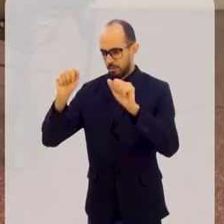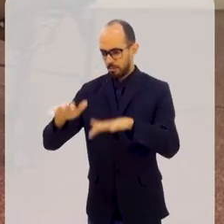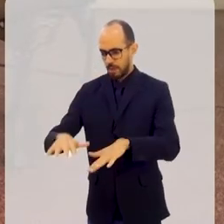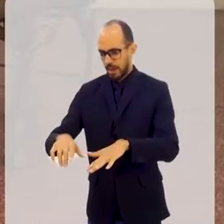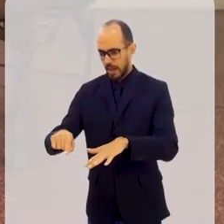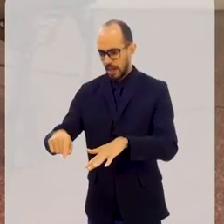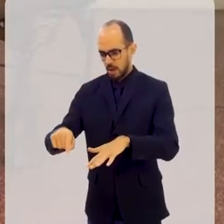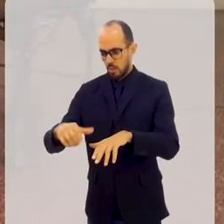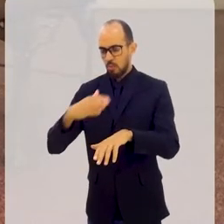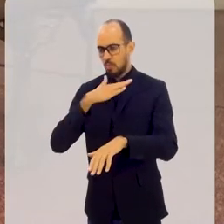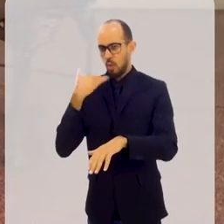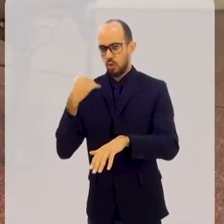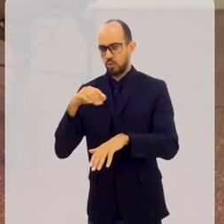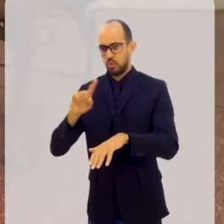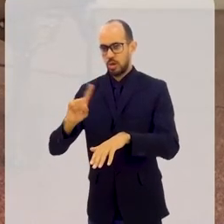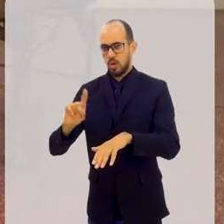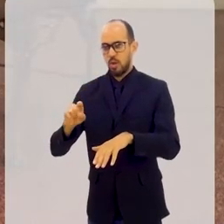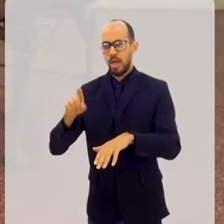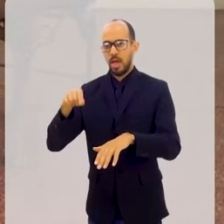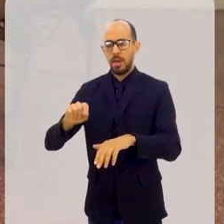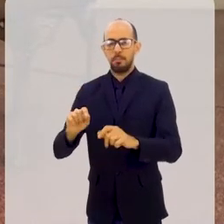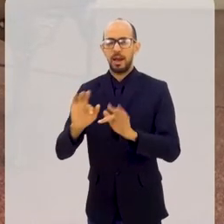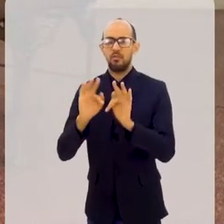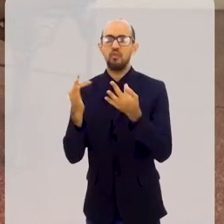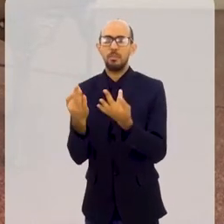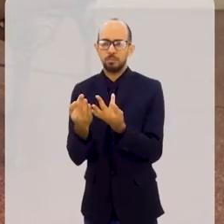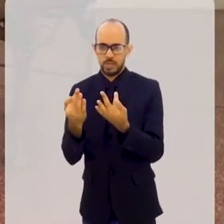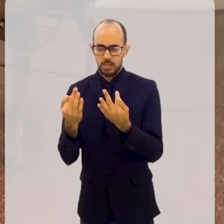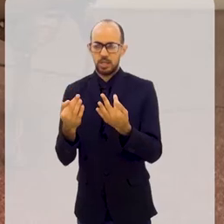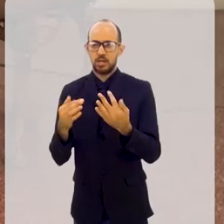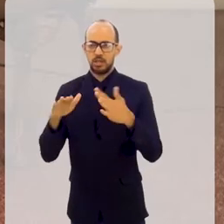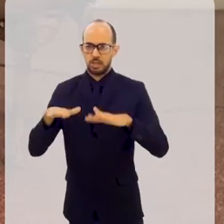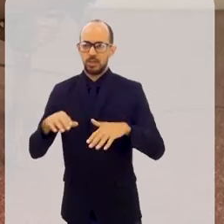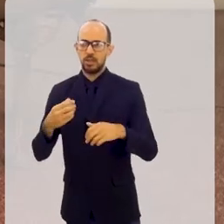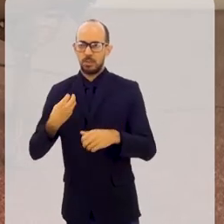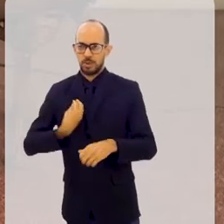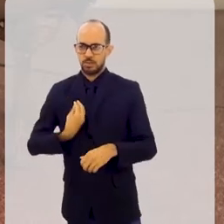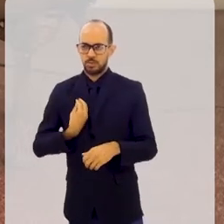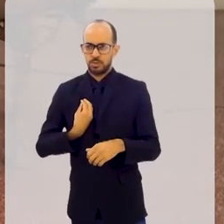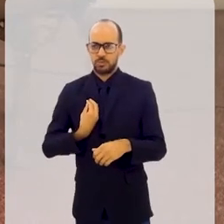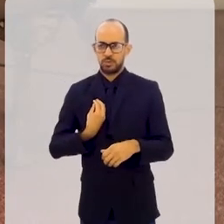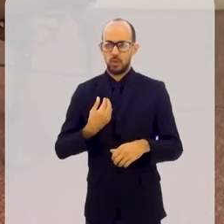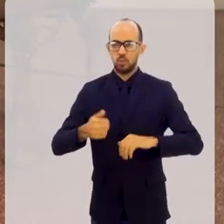pregar para quem tá lá para mim entender é quem ficou